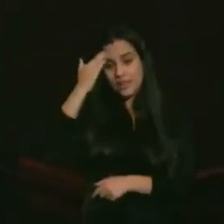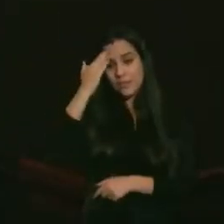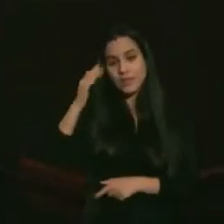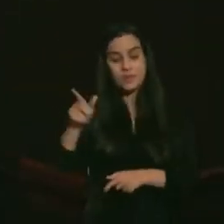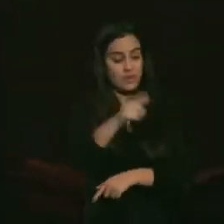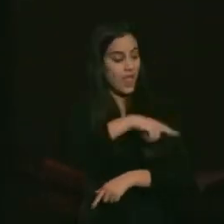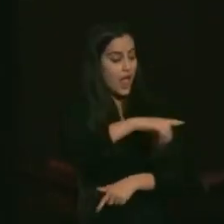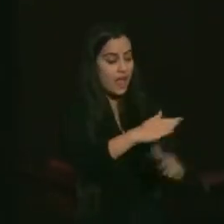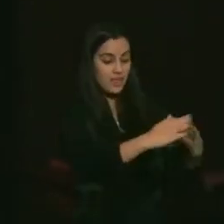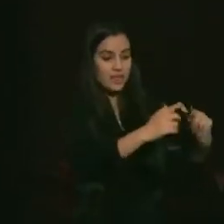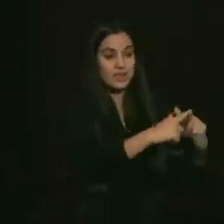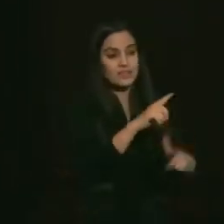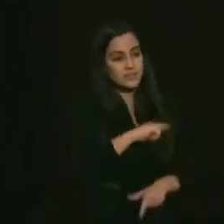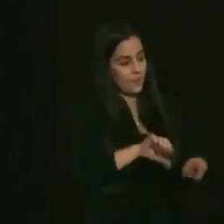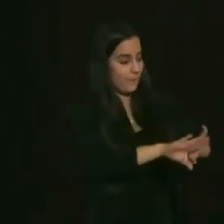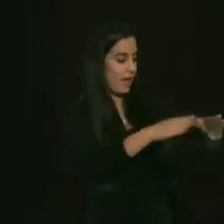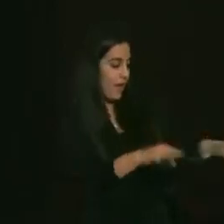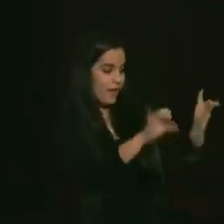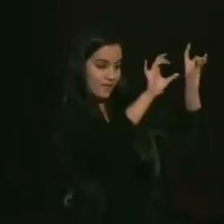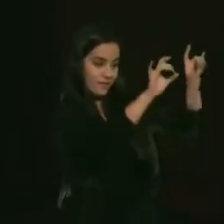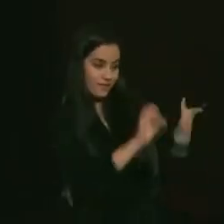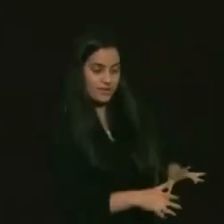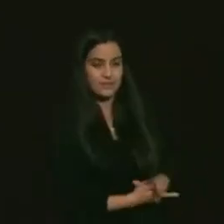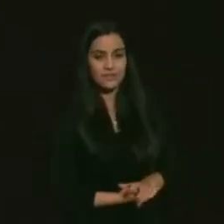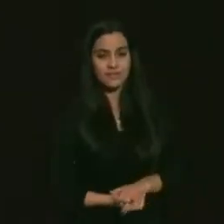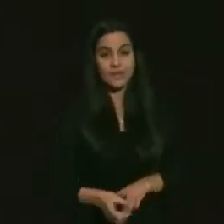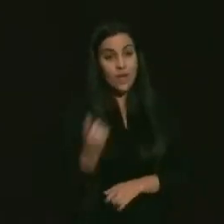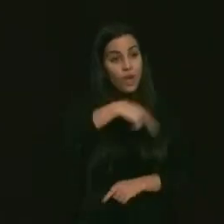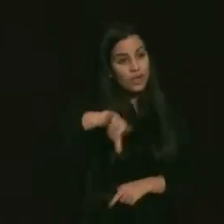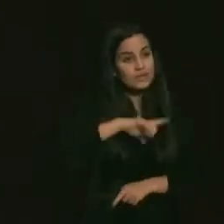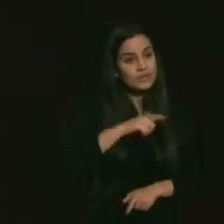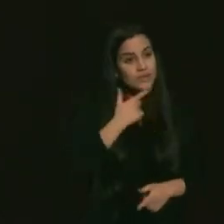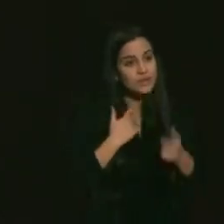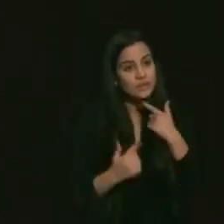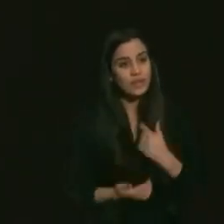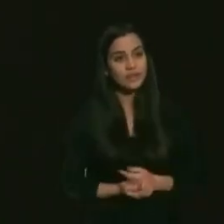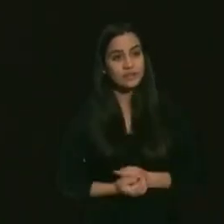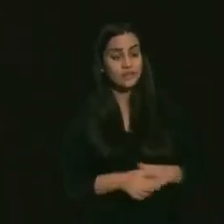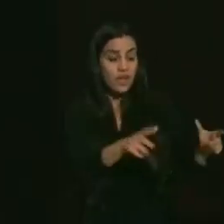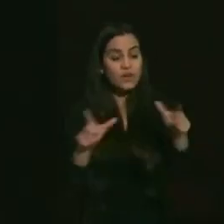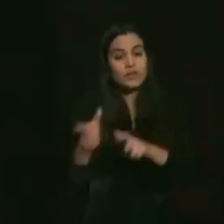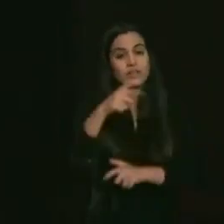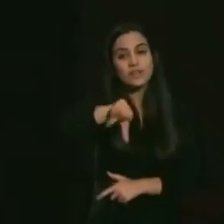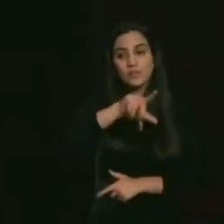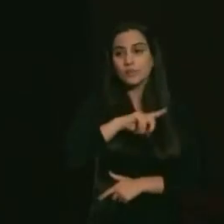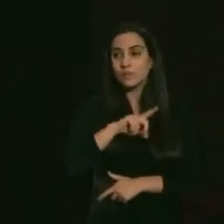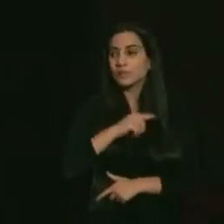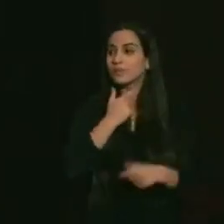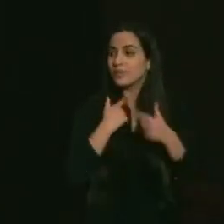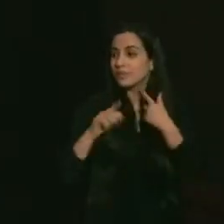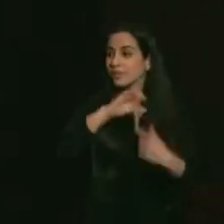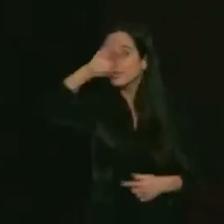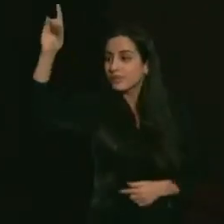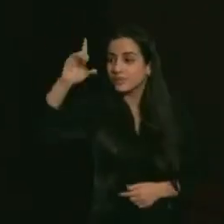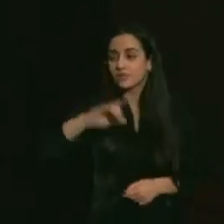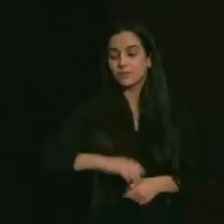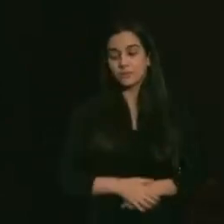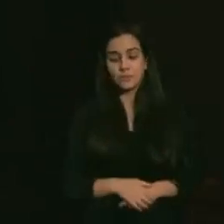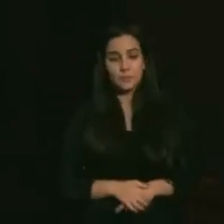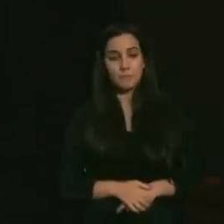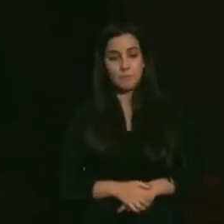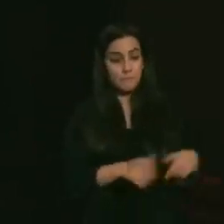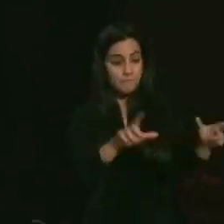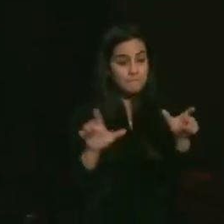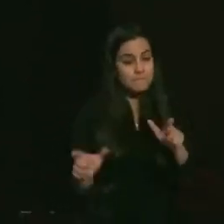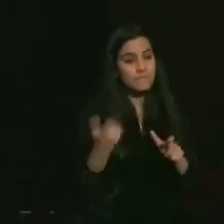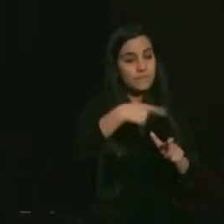havia um banquete para eles. Aonde estão os famintos? Aonde estão os que têm sede nestes dias?